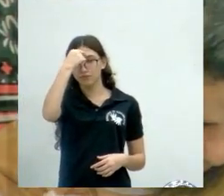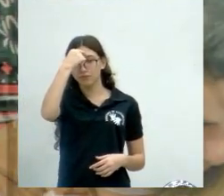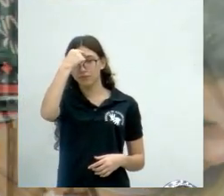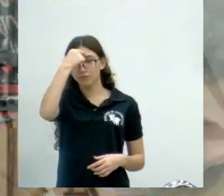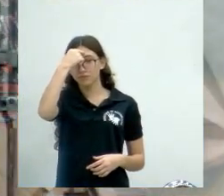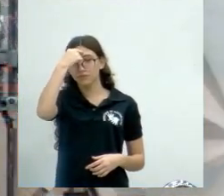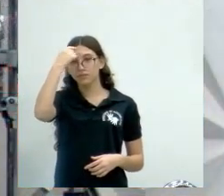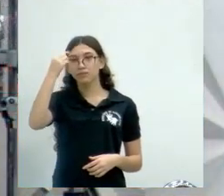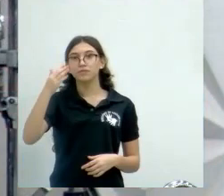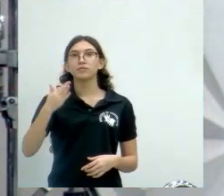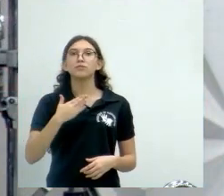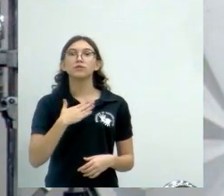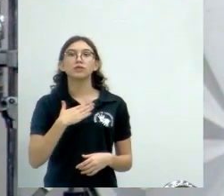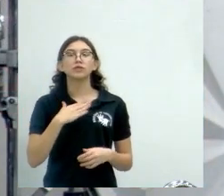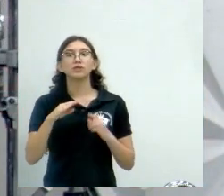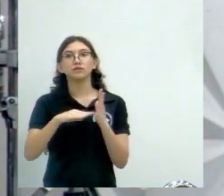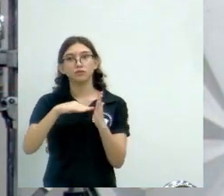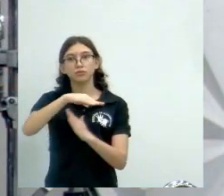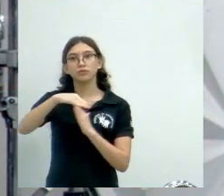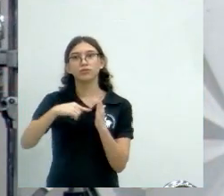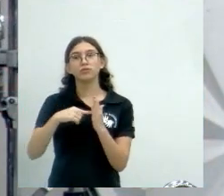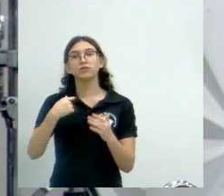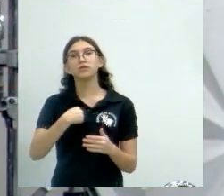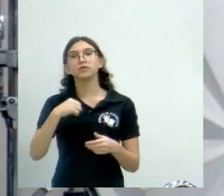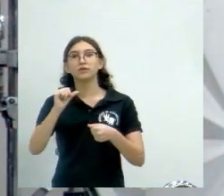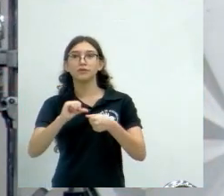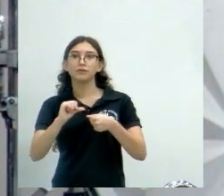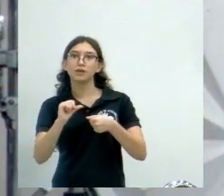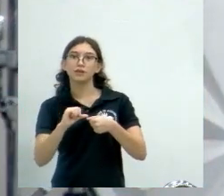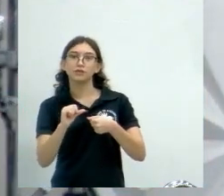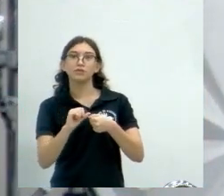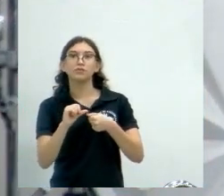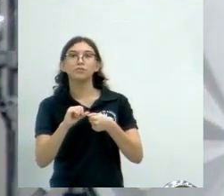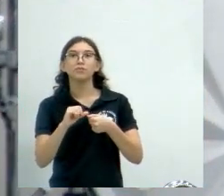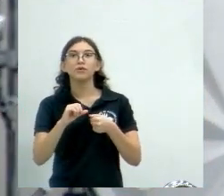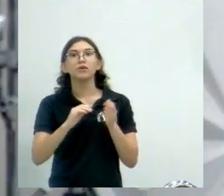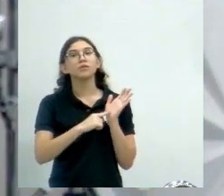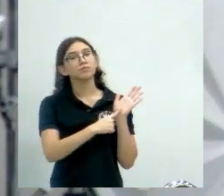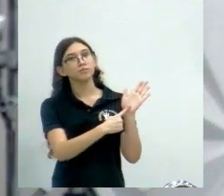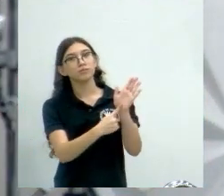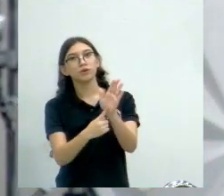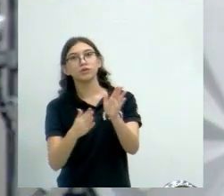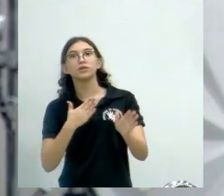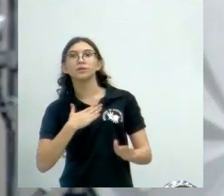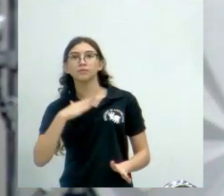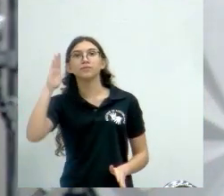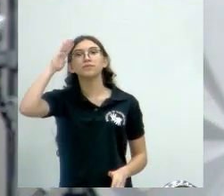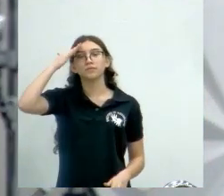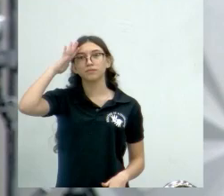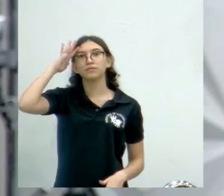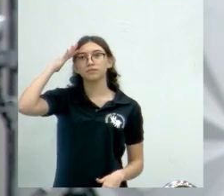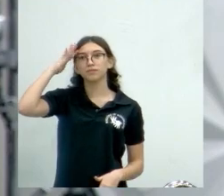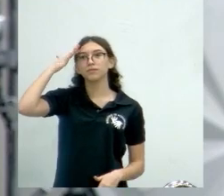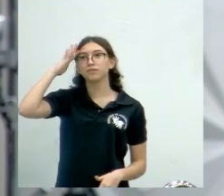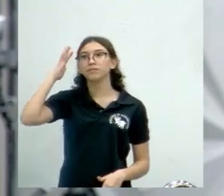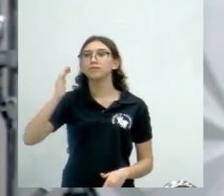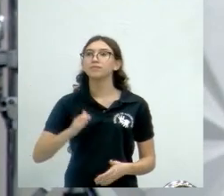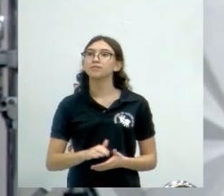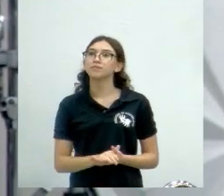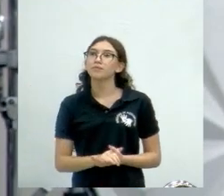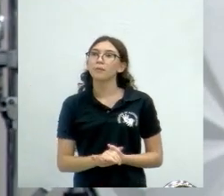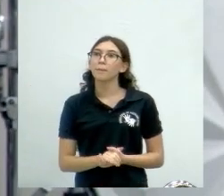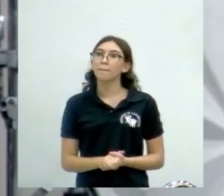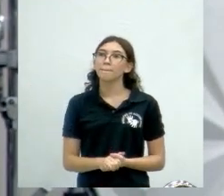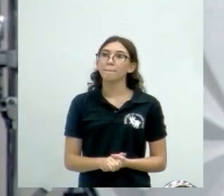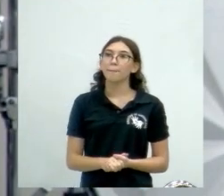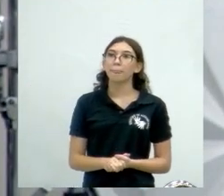revela na minha prática do dia a dia, nas minhas escolhas. Inclusive, essa expressão que é usada aqui, no texto